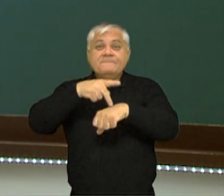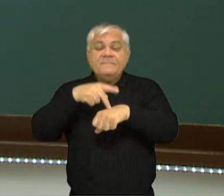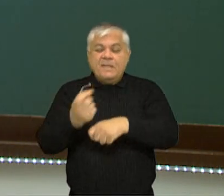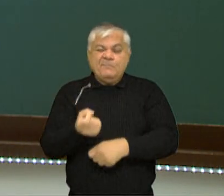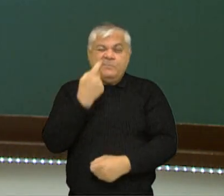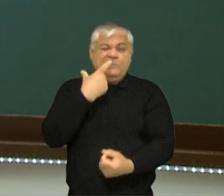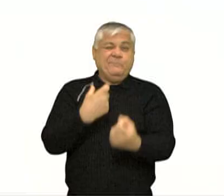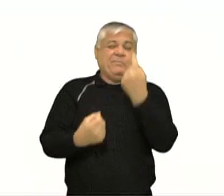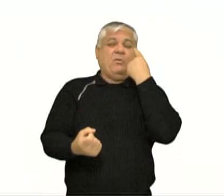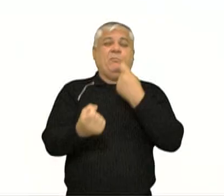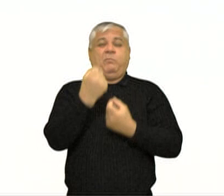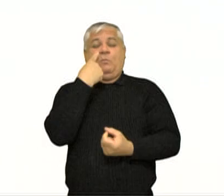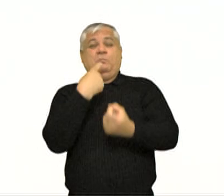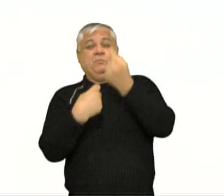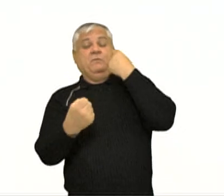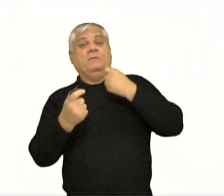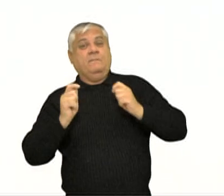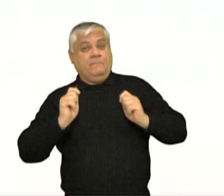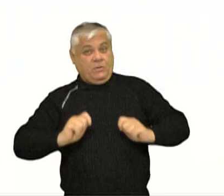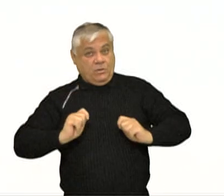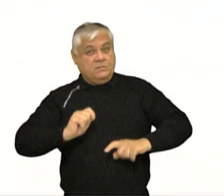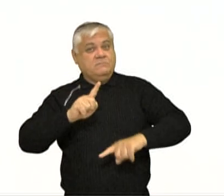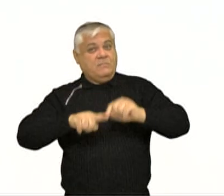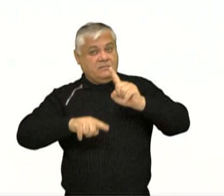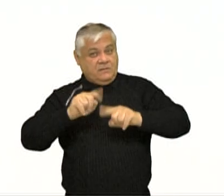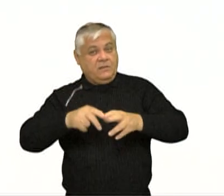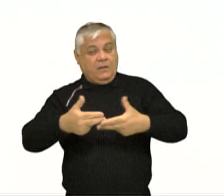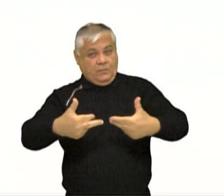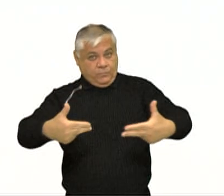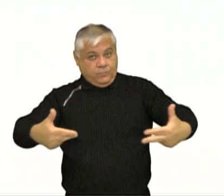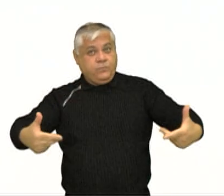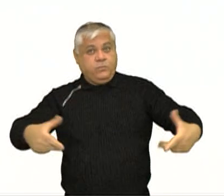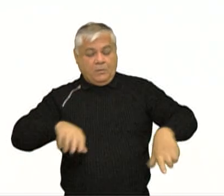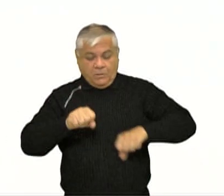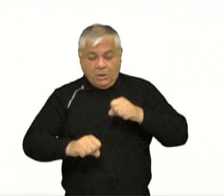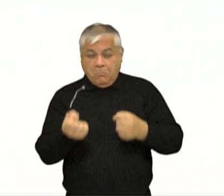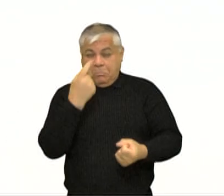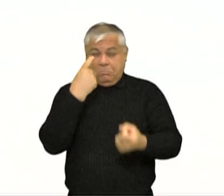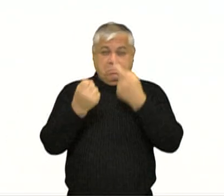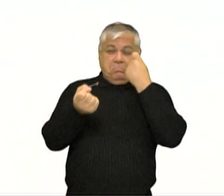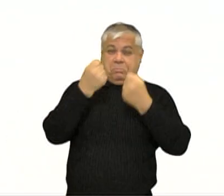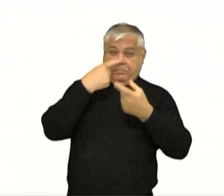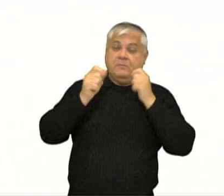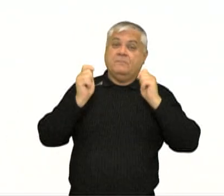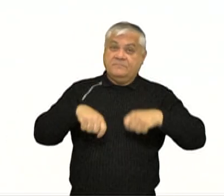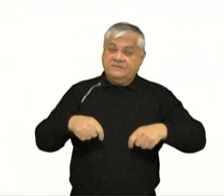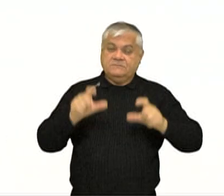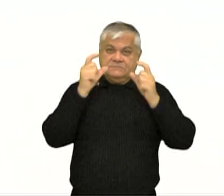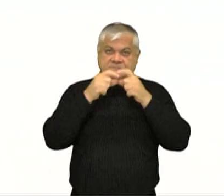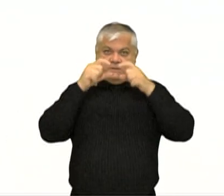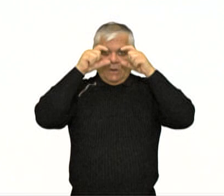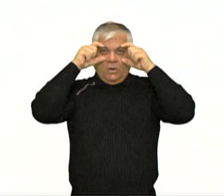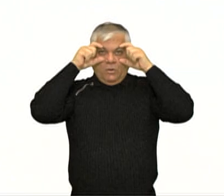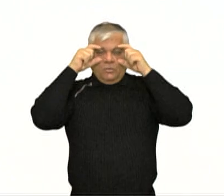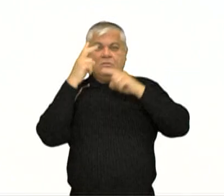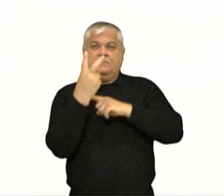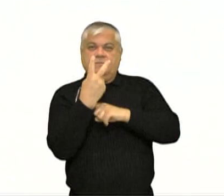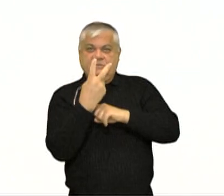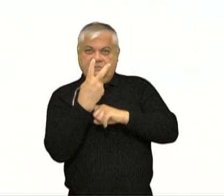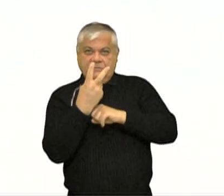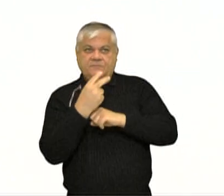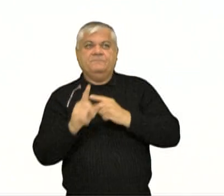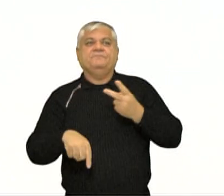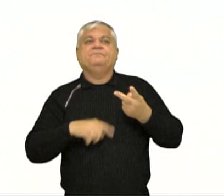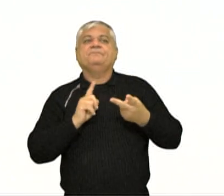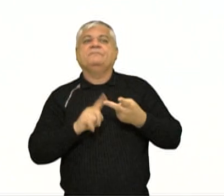terreno existe vários materiais soltos, como pedras, pedregulhos, areia, e eu preciso proteger os meus